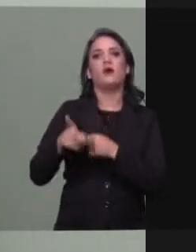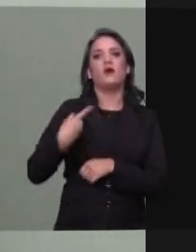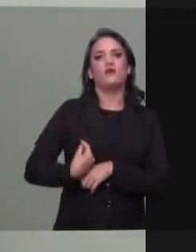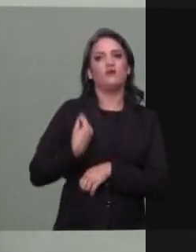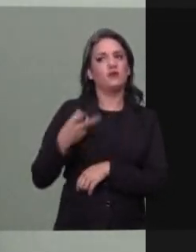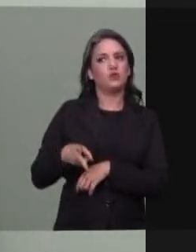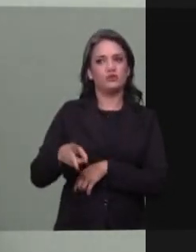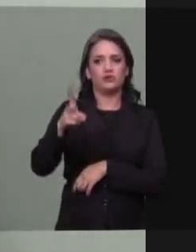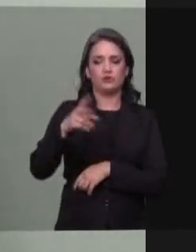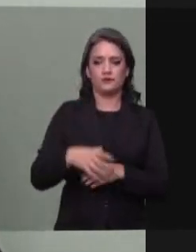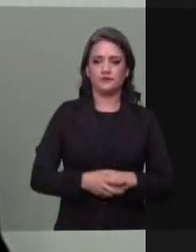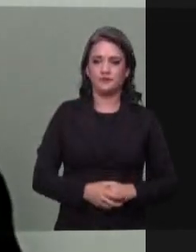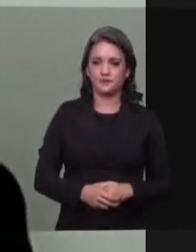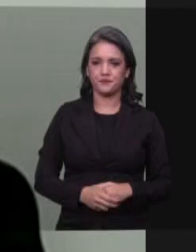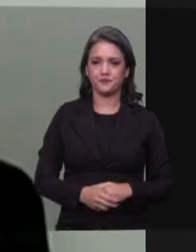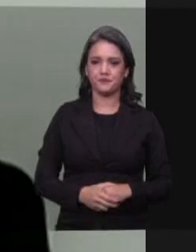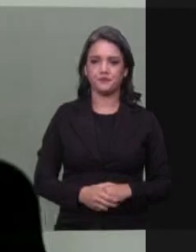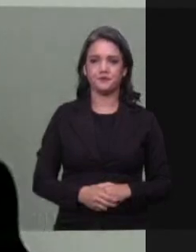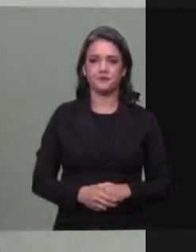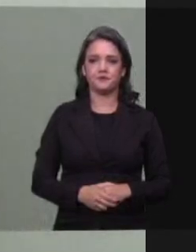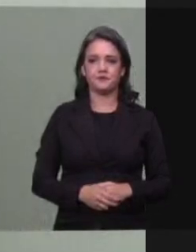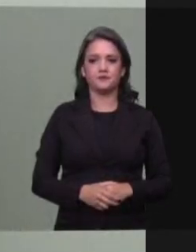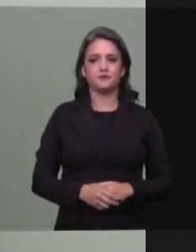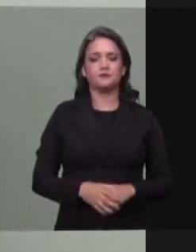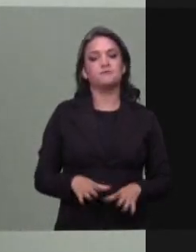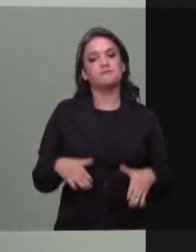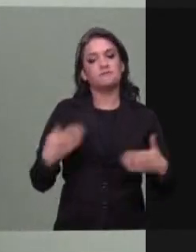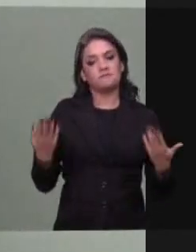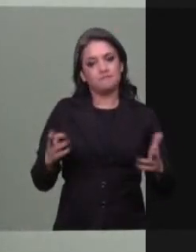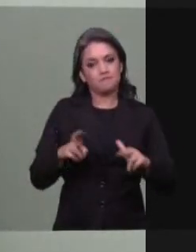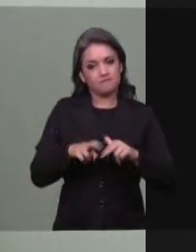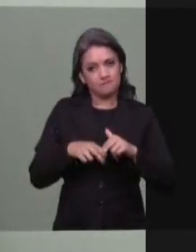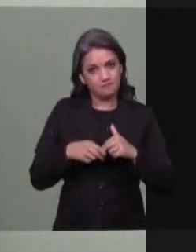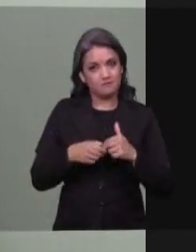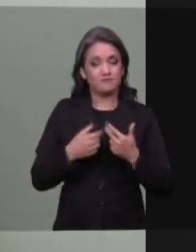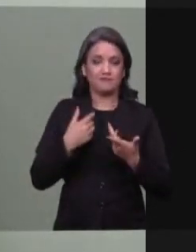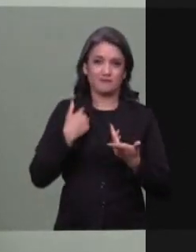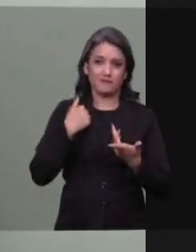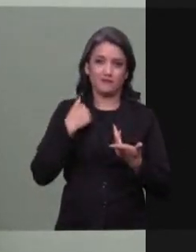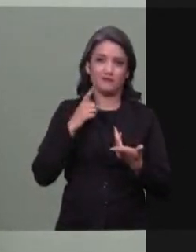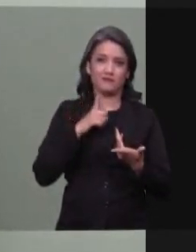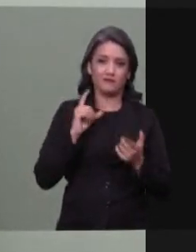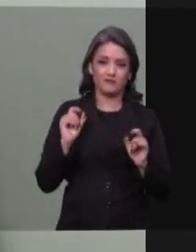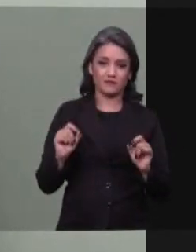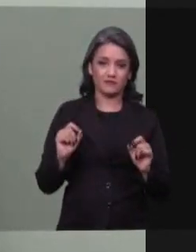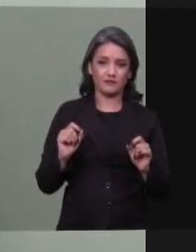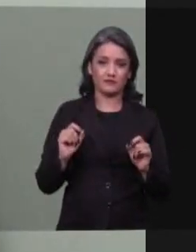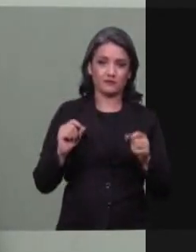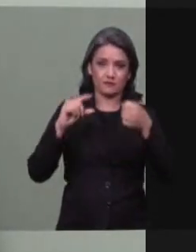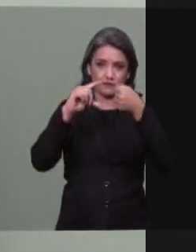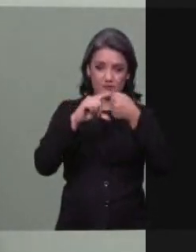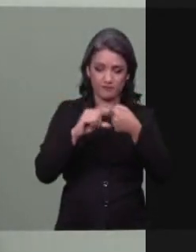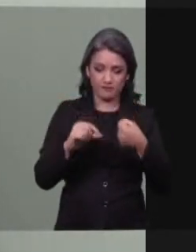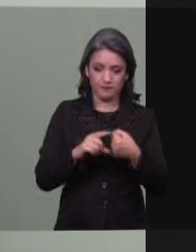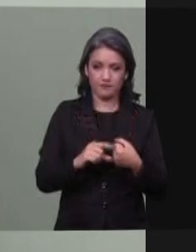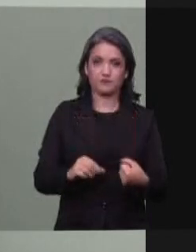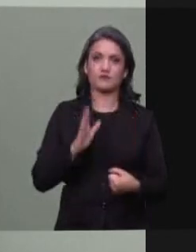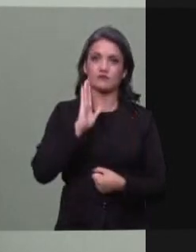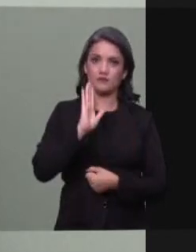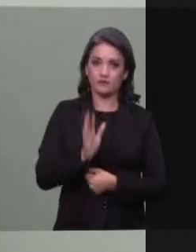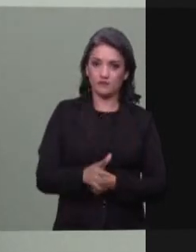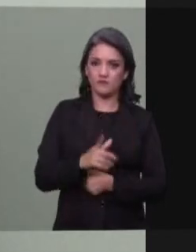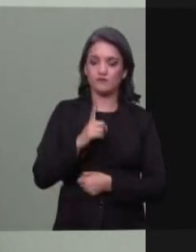essa situação. Por isso, eu estou aqui, presidente, com base nos dispositivos constitucionais que